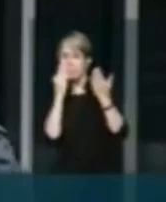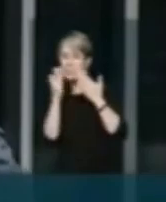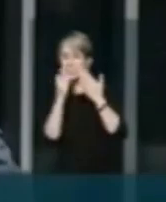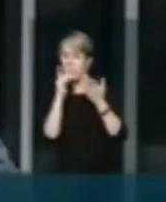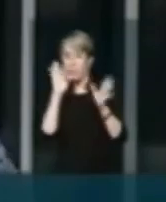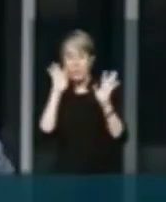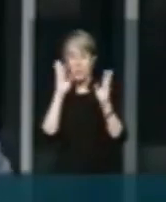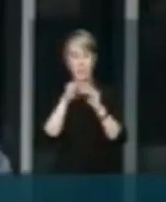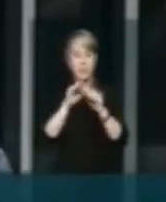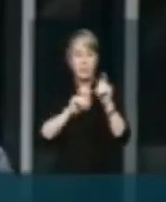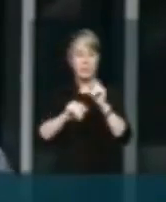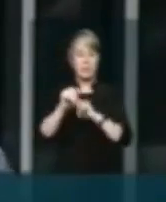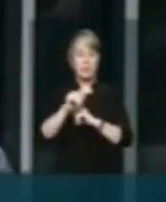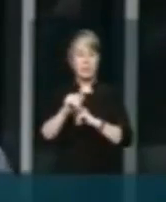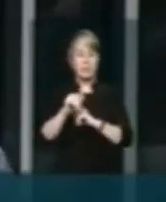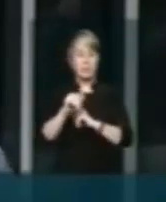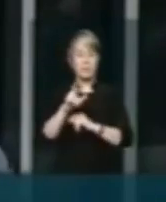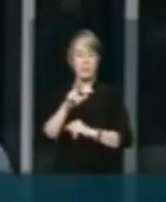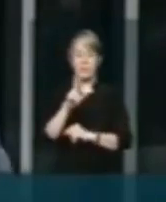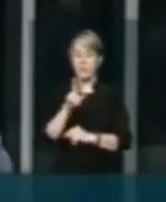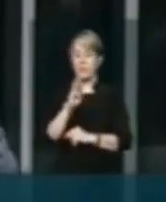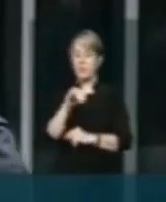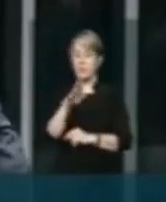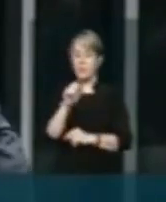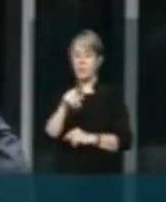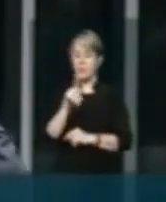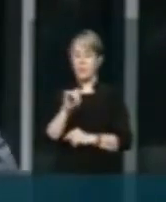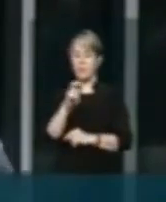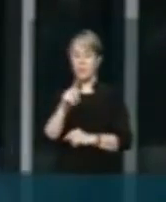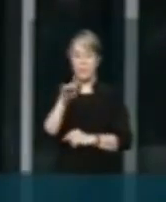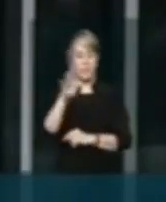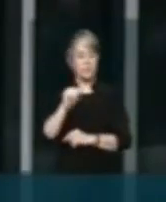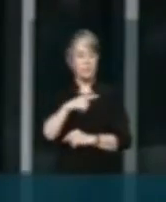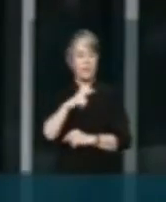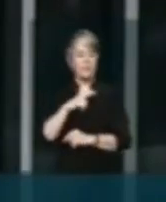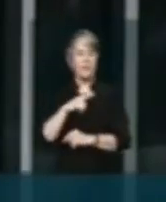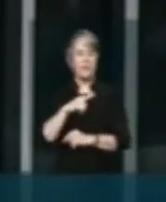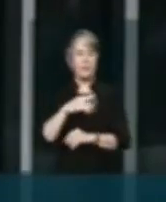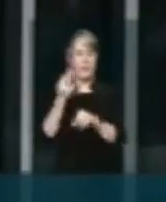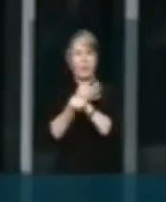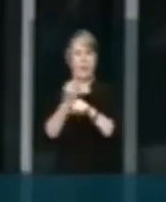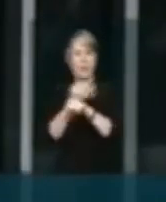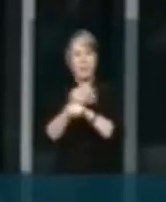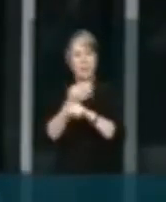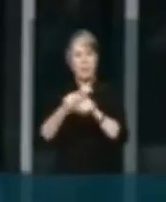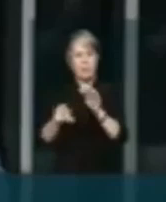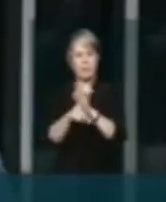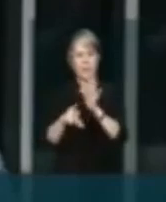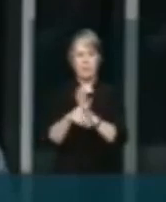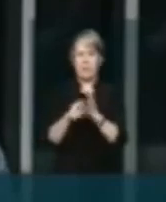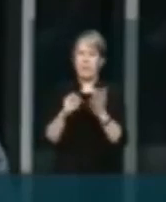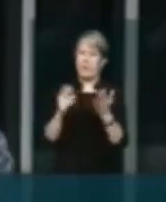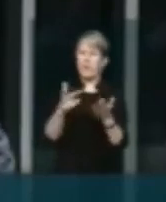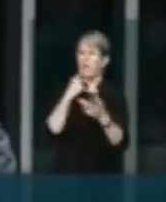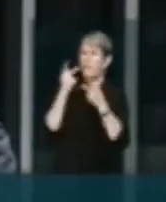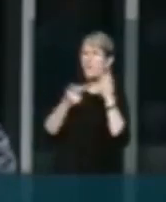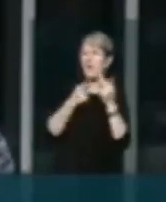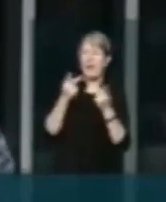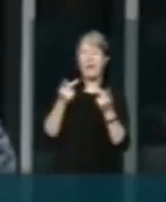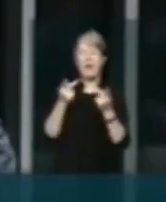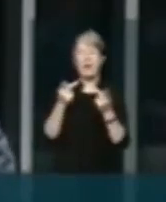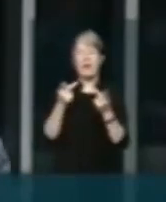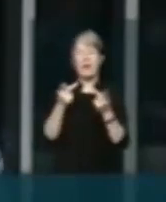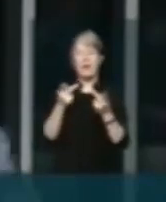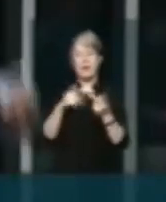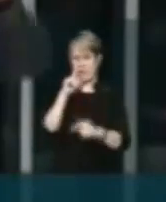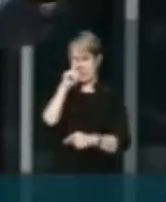conclusão que ele foi denunciado pelo Rubem Paiva quando foi preso. Ninguém resiste à tortura. Não vem com esse papo de Dilma Rousseff, que é